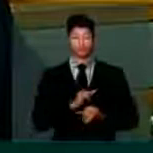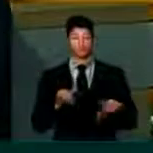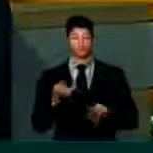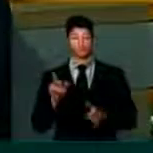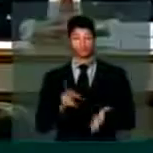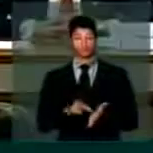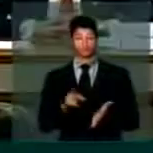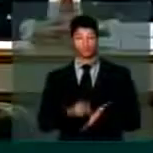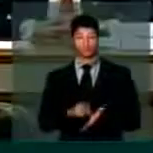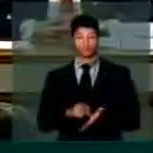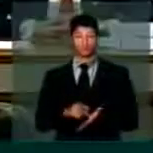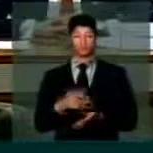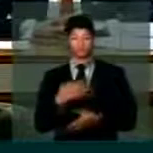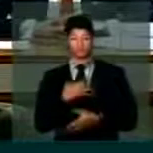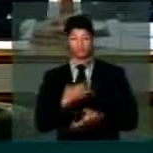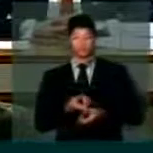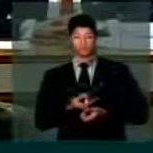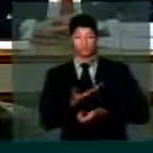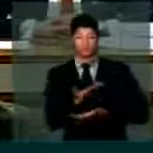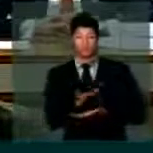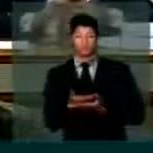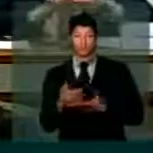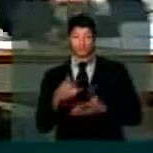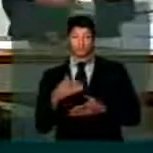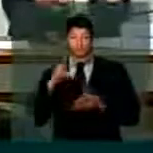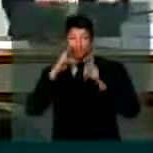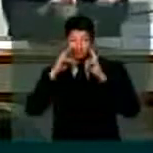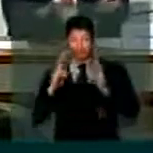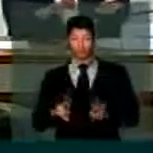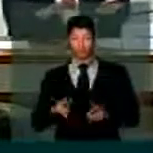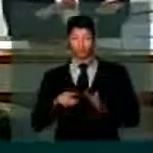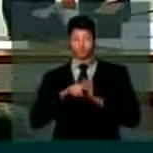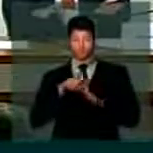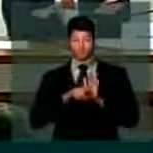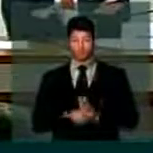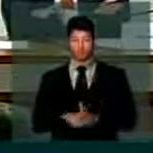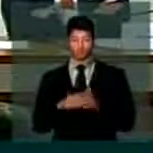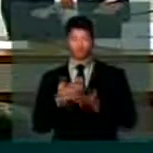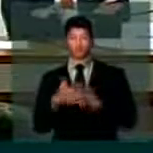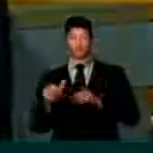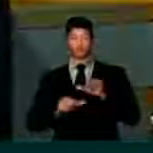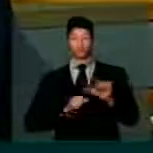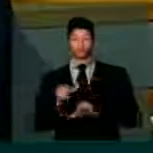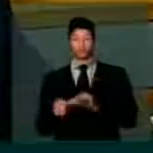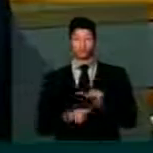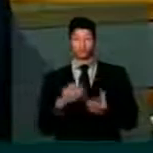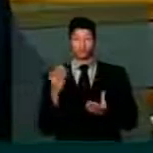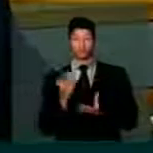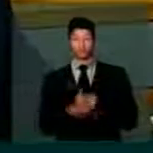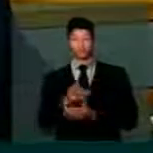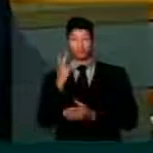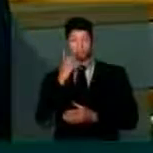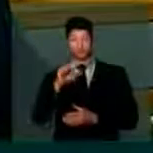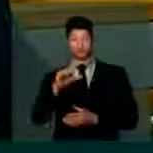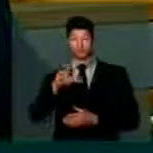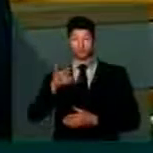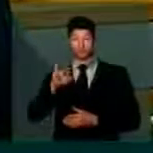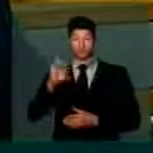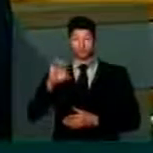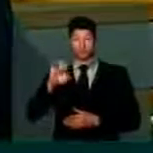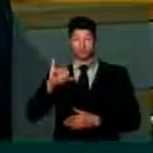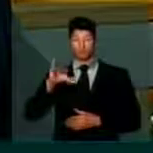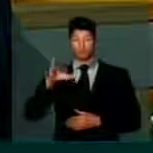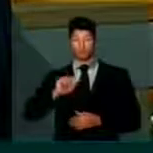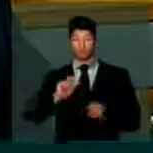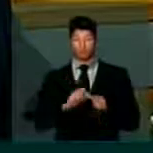dizendo que realmente ele se sensibilizou que nós estamos frente a uma investigação criminal, e mudei meu procedimento em relação às críticas que fazia.